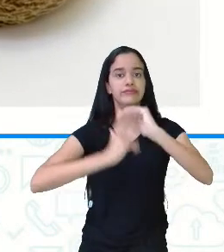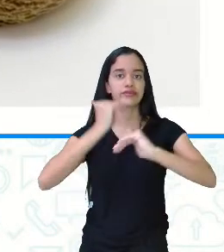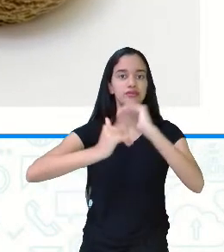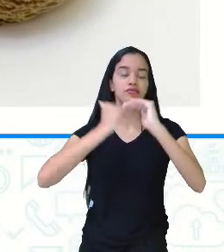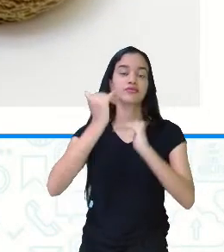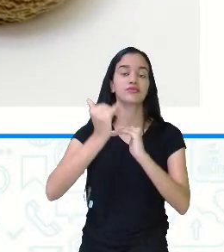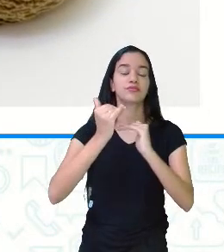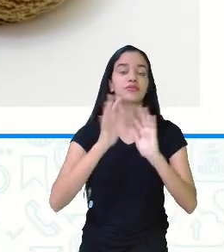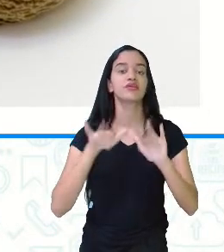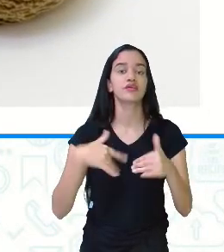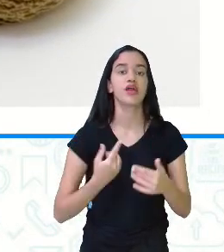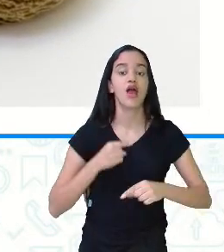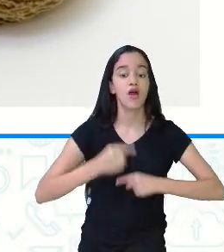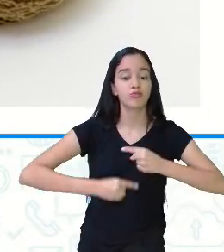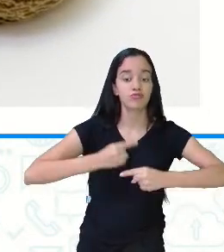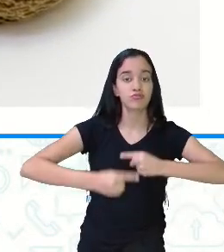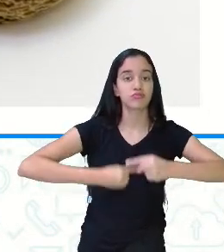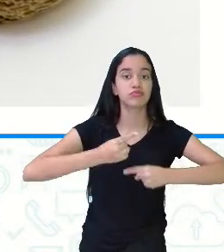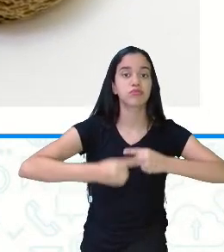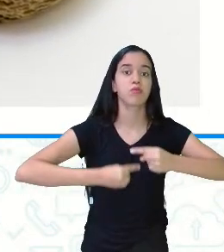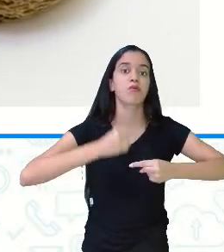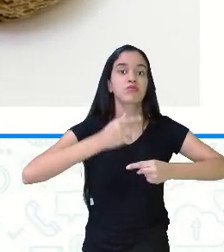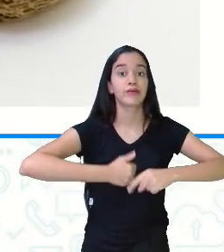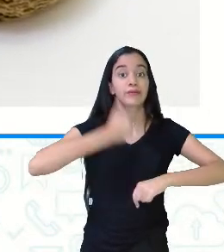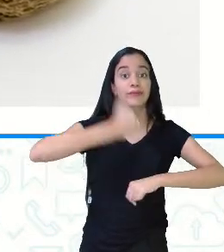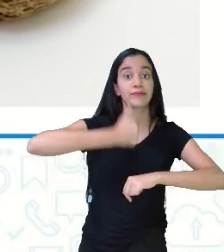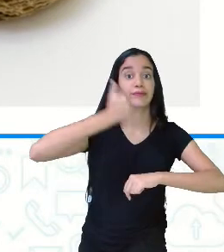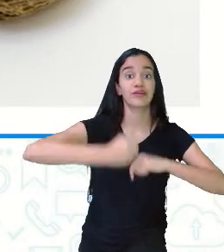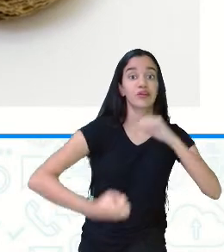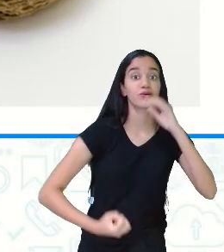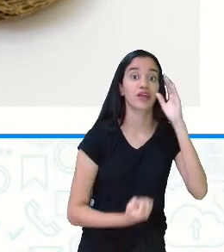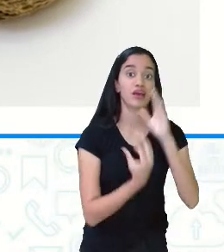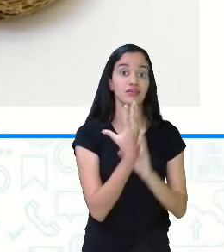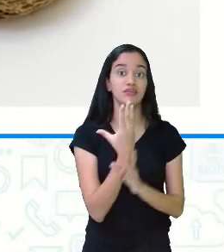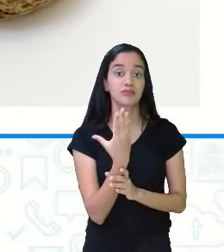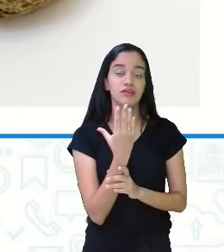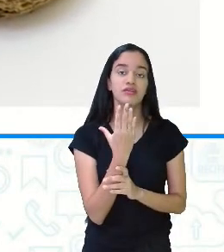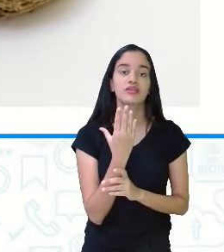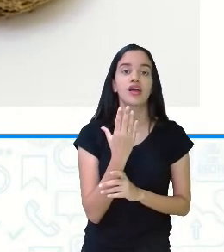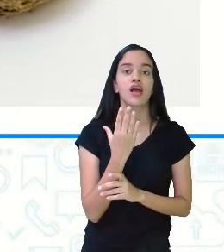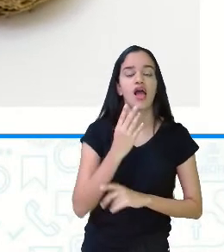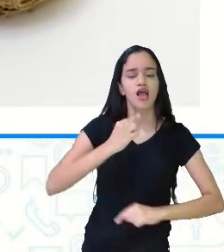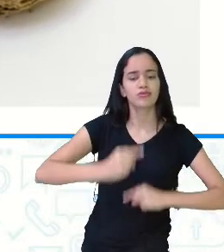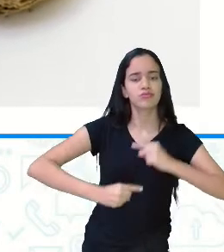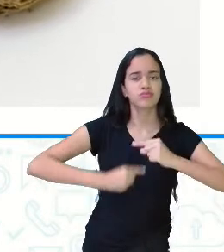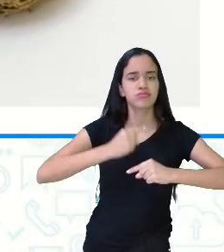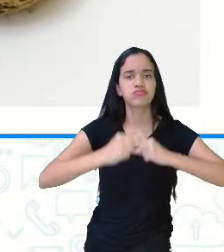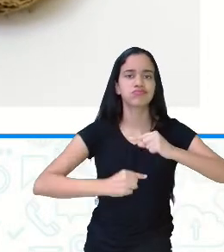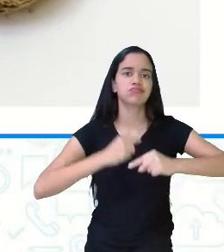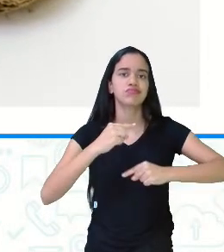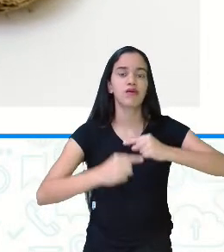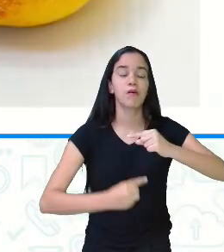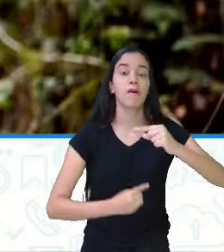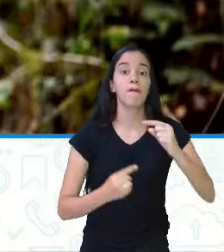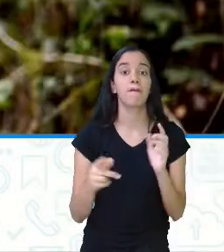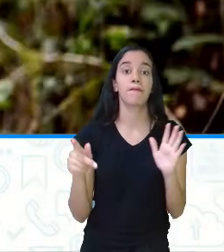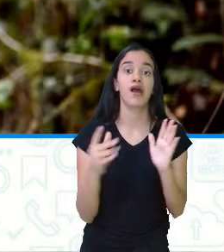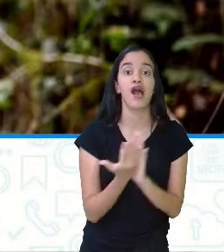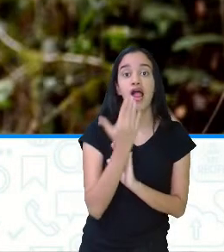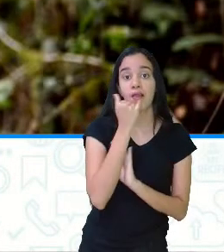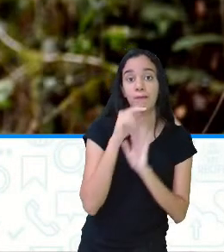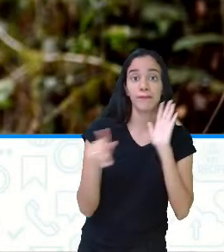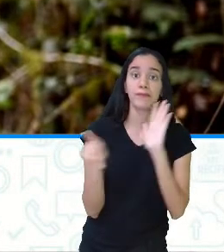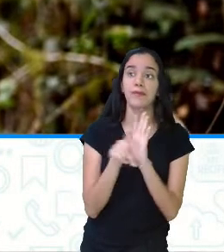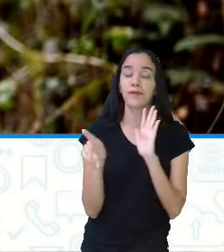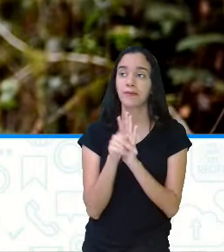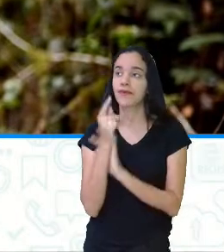dos produtores primários, que são as plantas, que produzem seus próprios alimentos, tá certo?